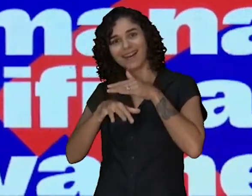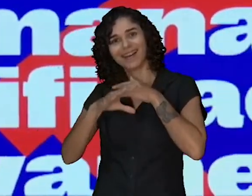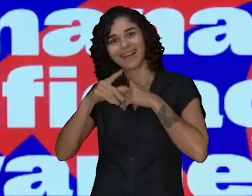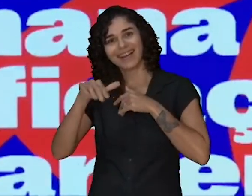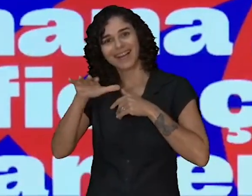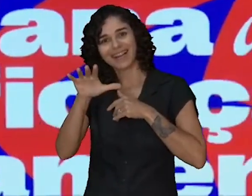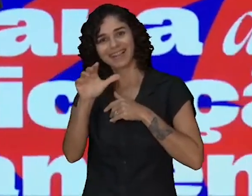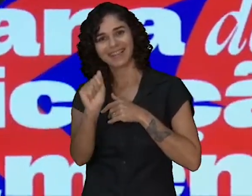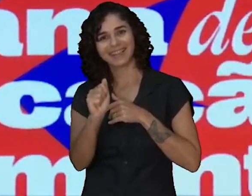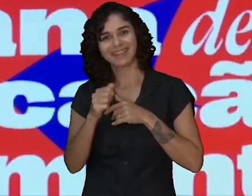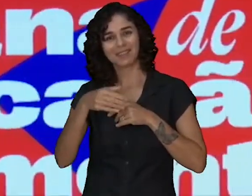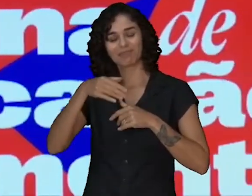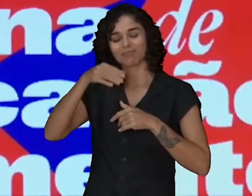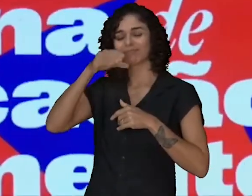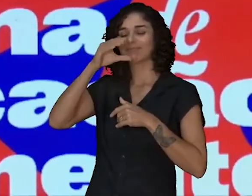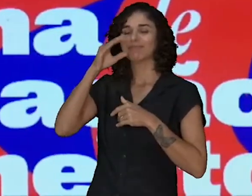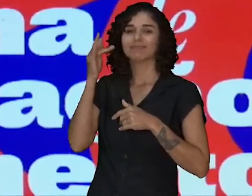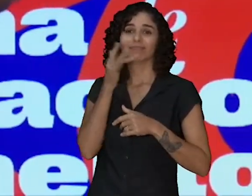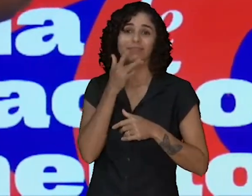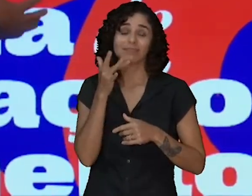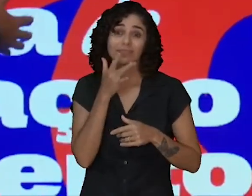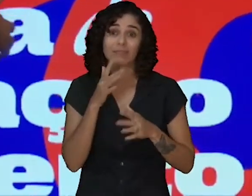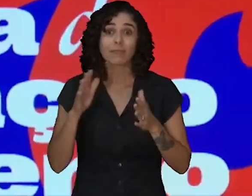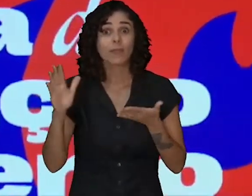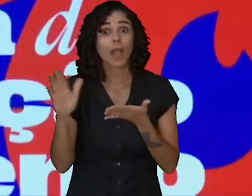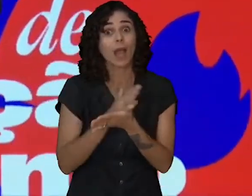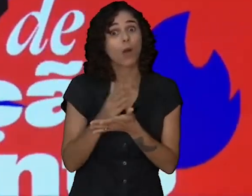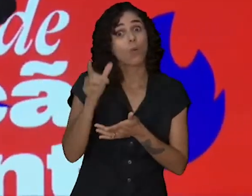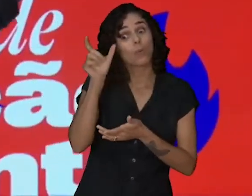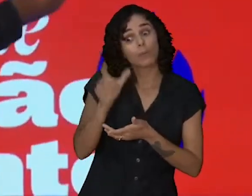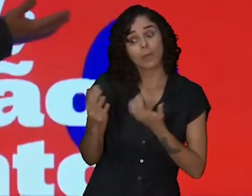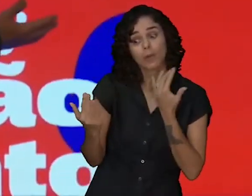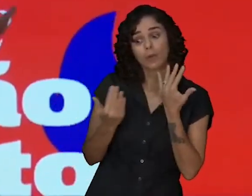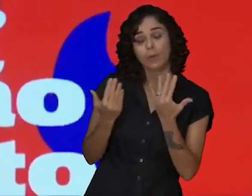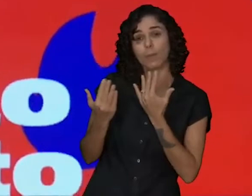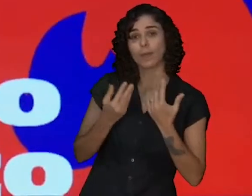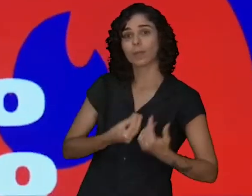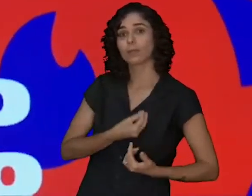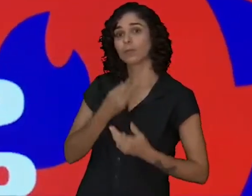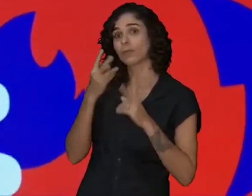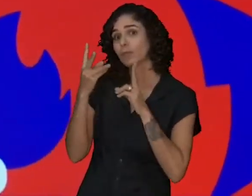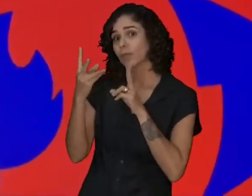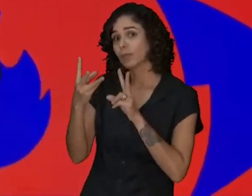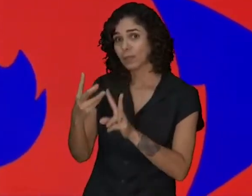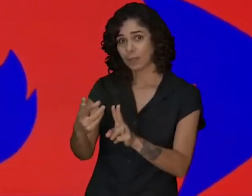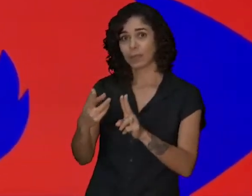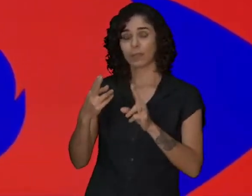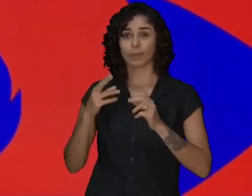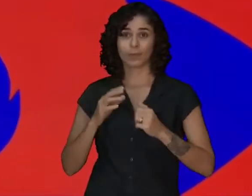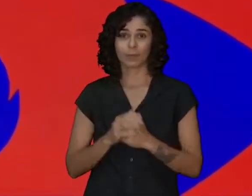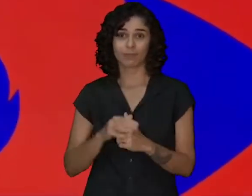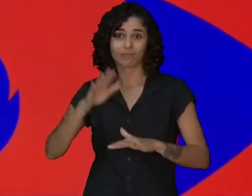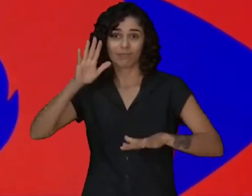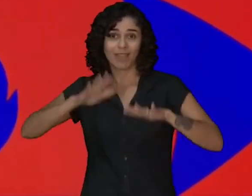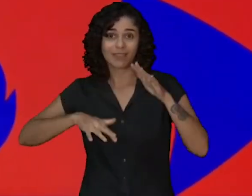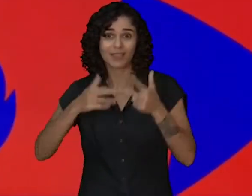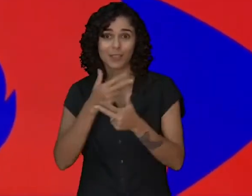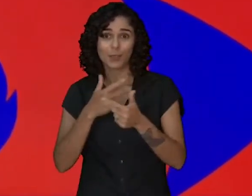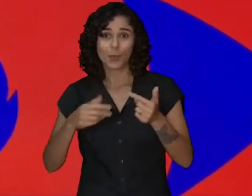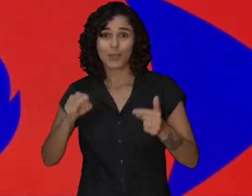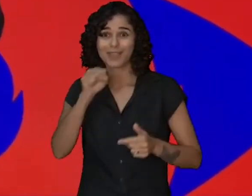Algumas pessoas têm uma engrenagem de desenvolvimento da vida cristã emperrada.